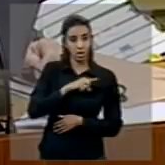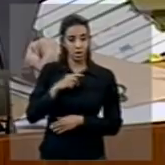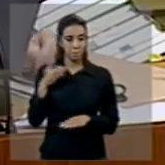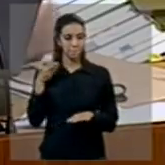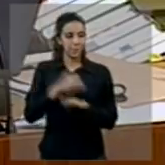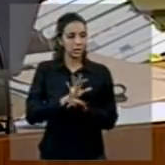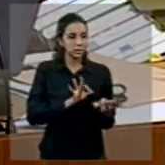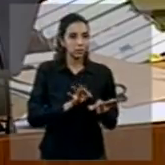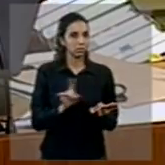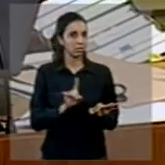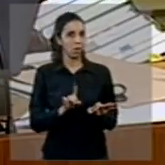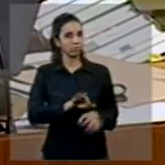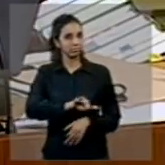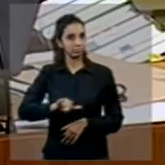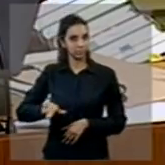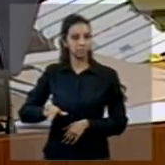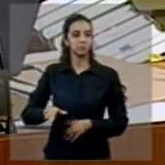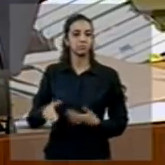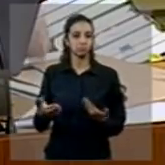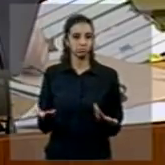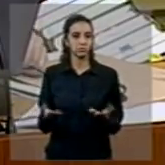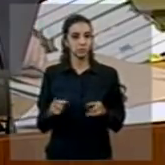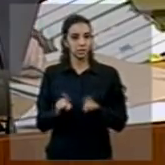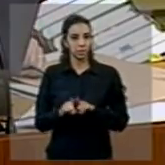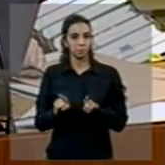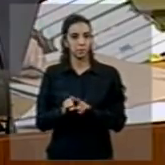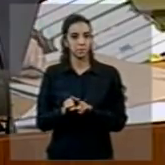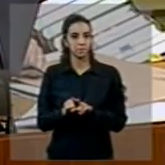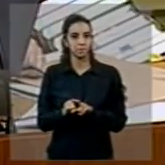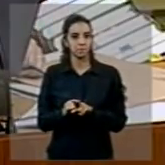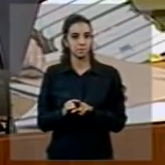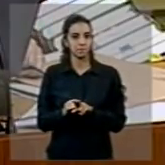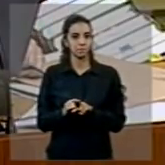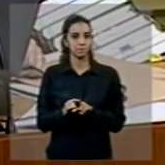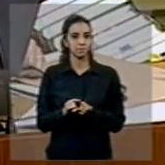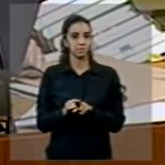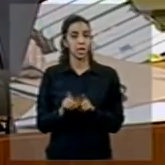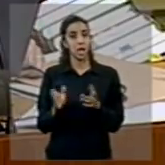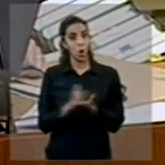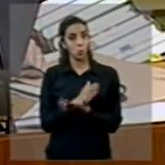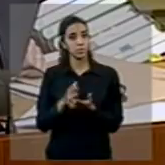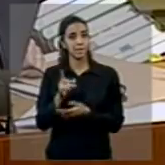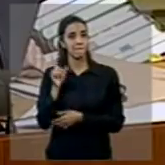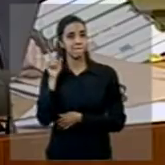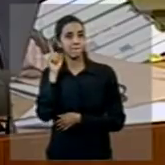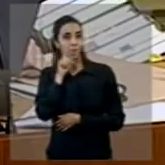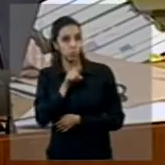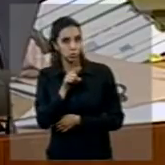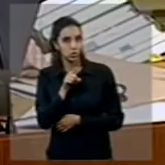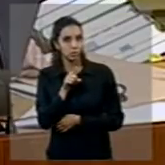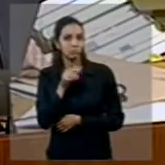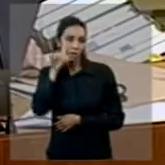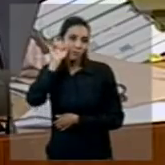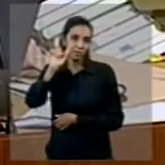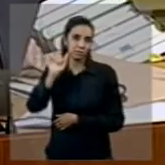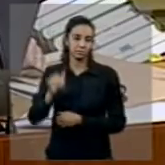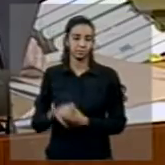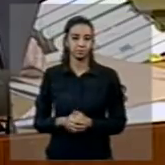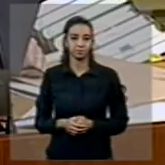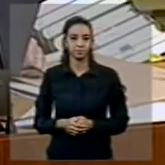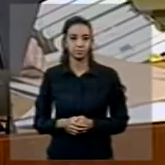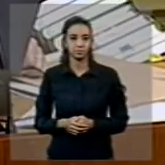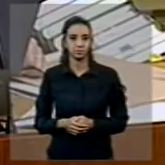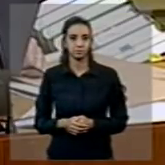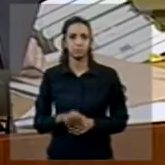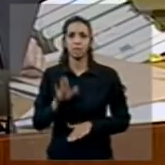identificação do eleitor, reduzindo-se, assim, a ocorrência de eventuais fraudes. Eu friso o eventual